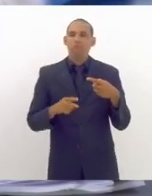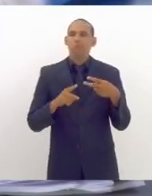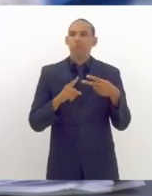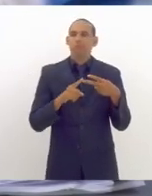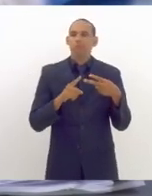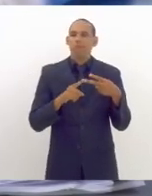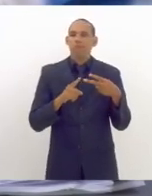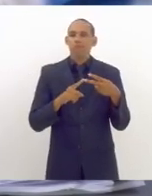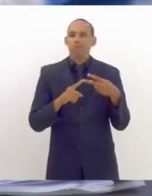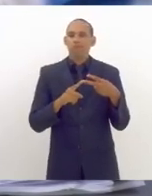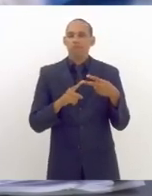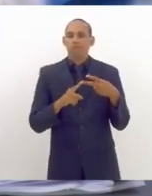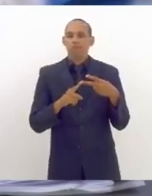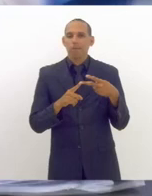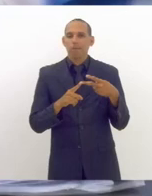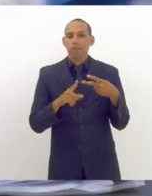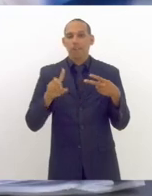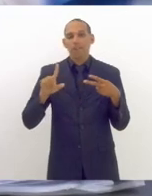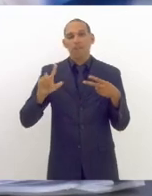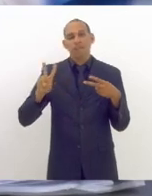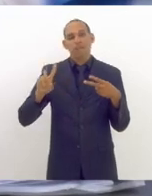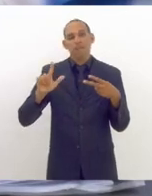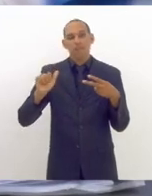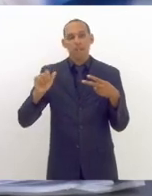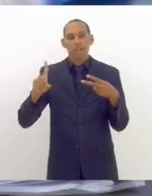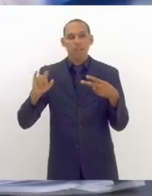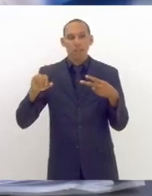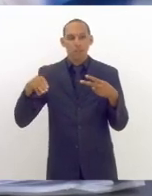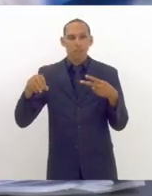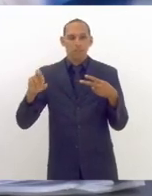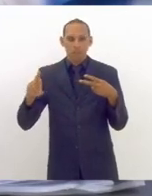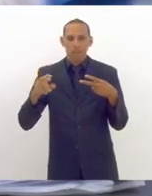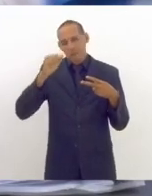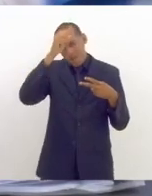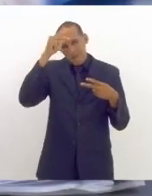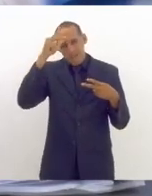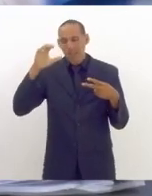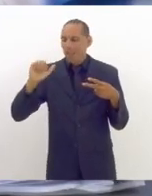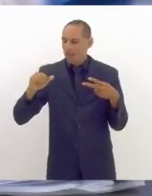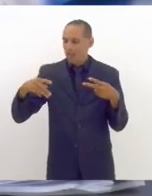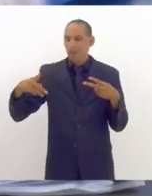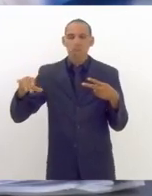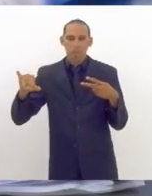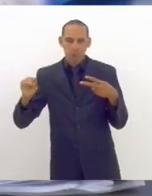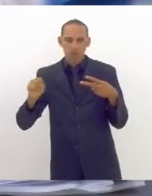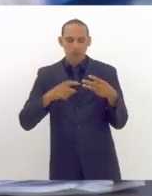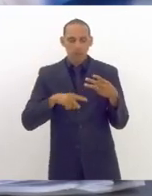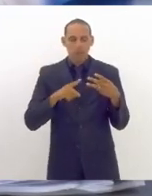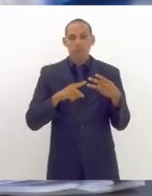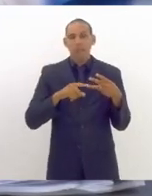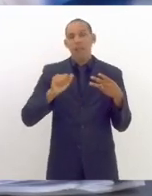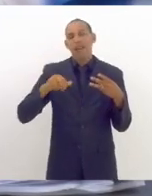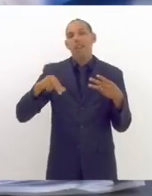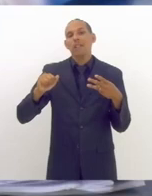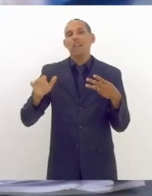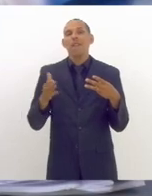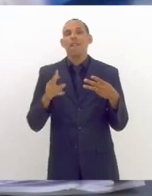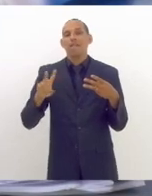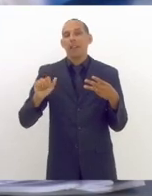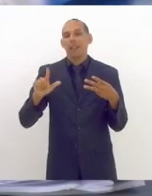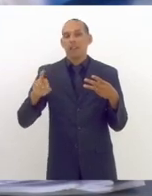o prefeito Vladimir de Campos e a Ana Valéria